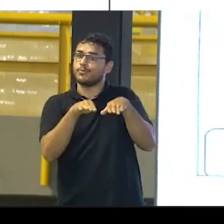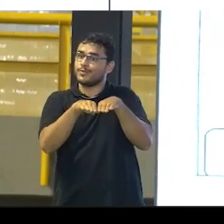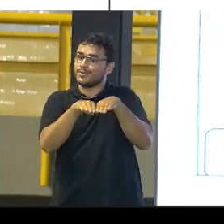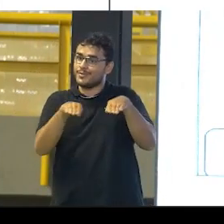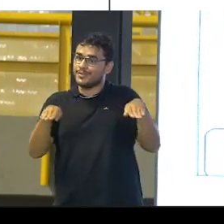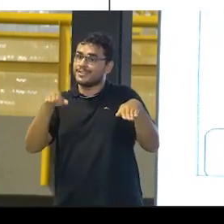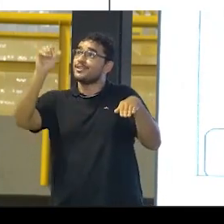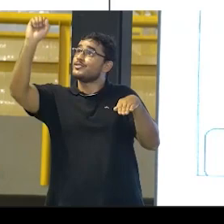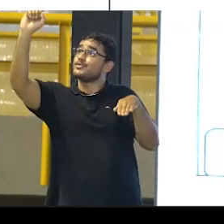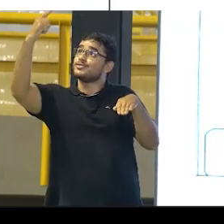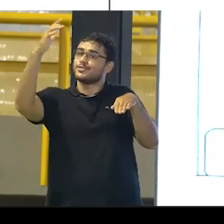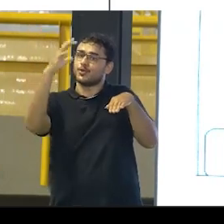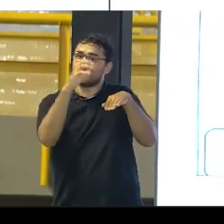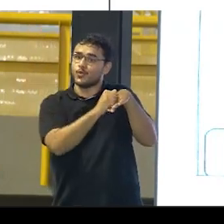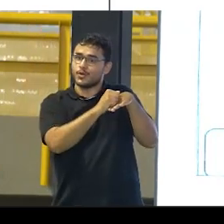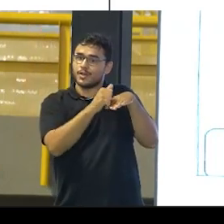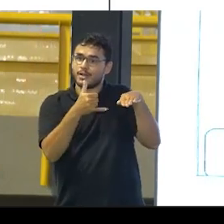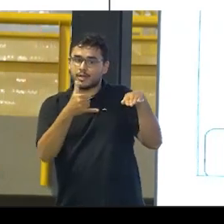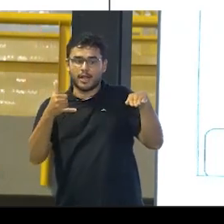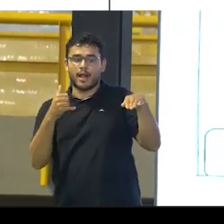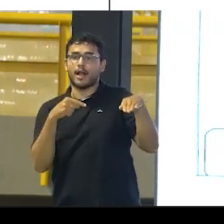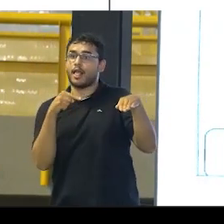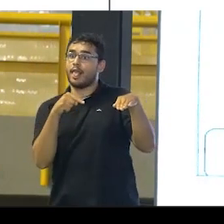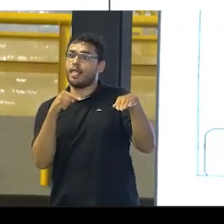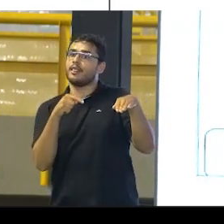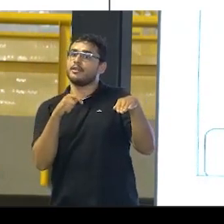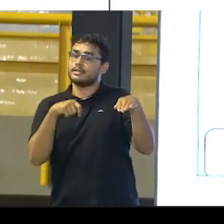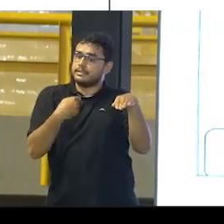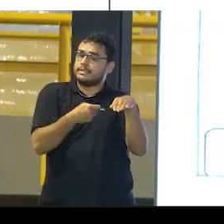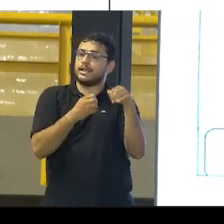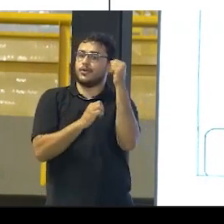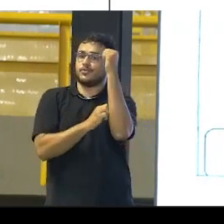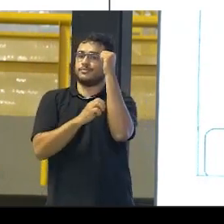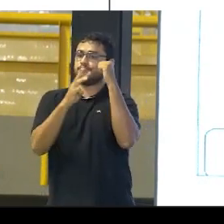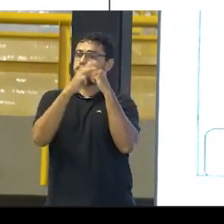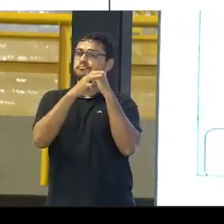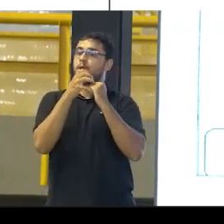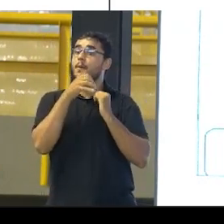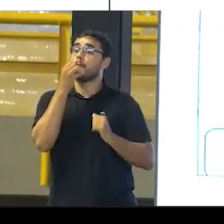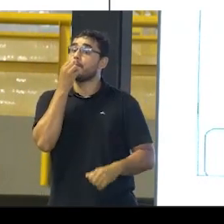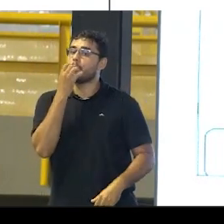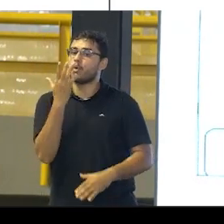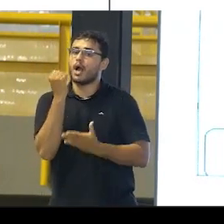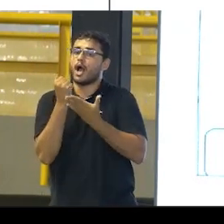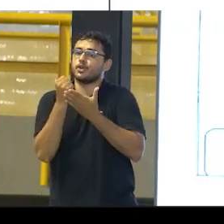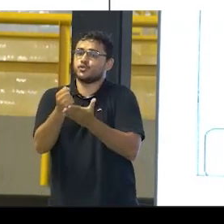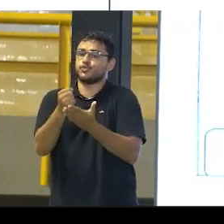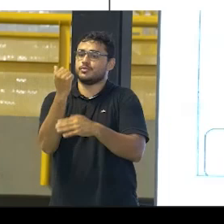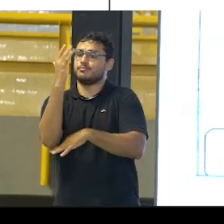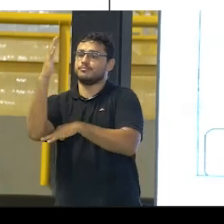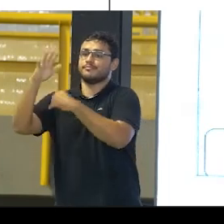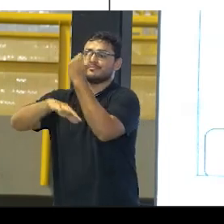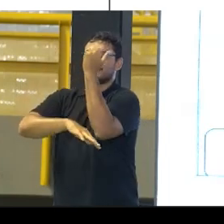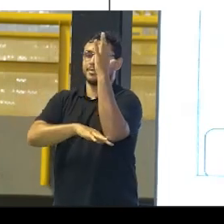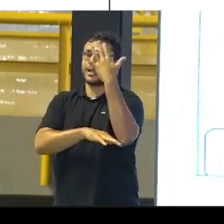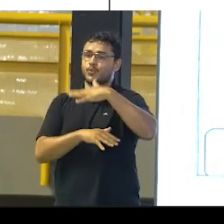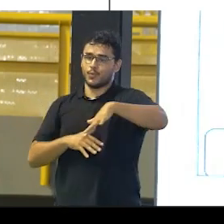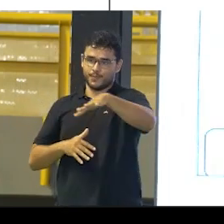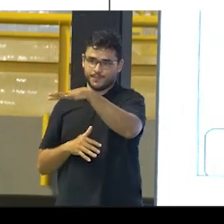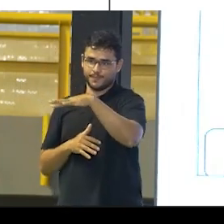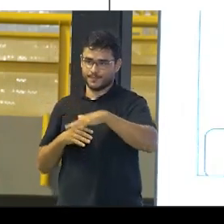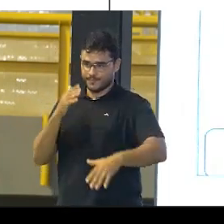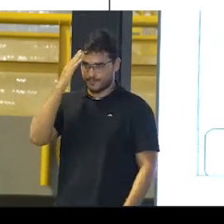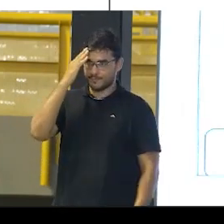Tá? Mas a situação é preocupante. E é preocupante, pessoal, porque a gente tem, no nosso